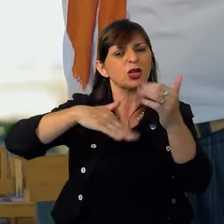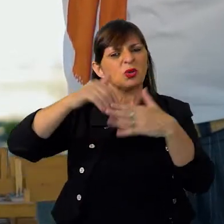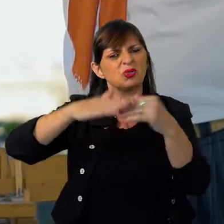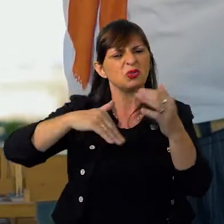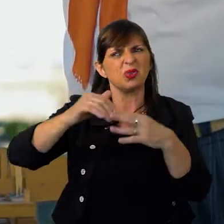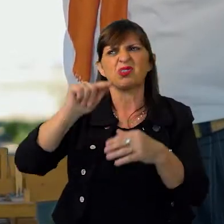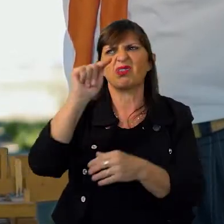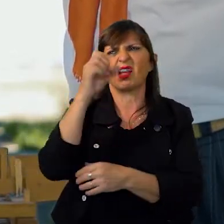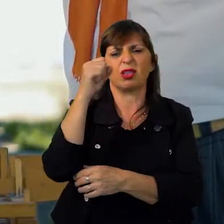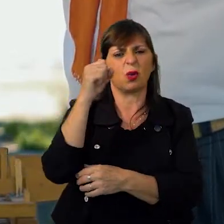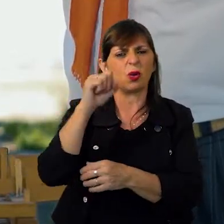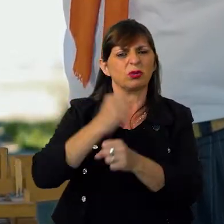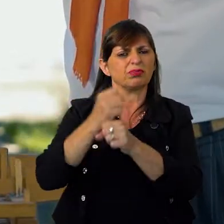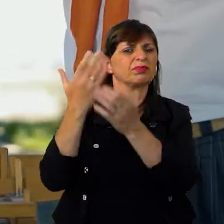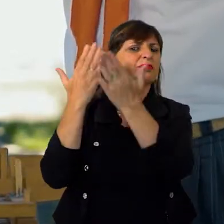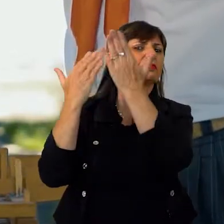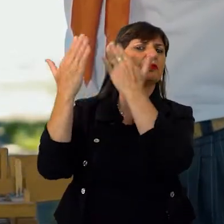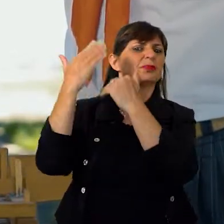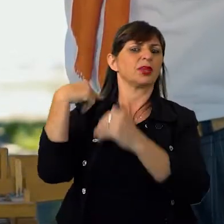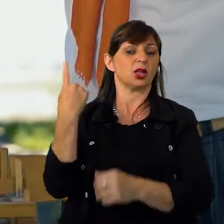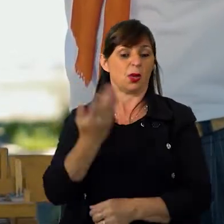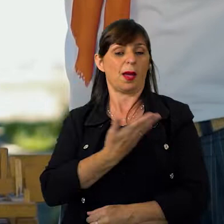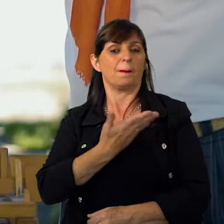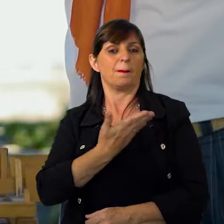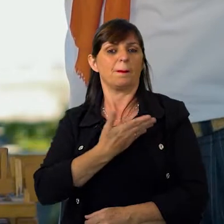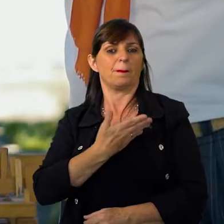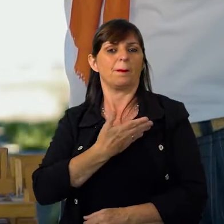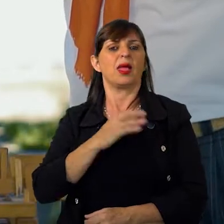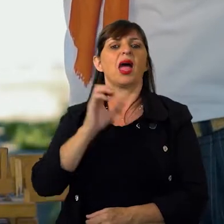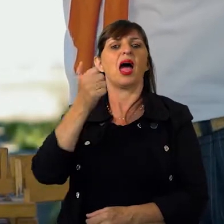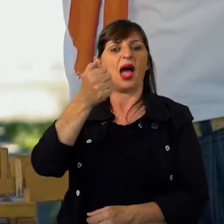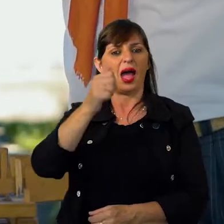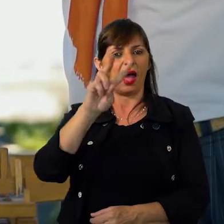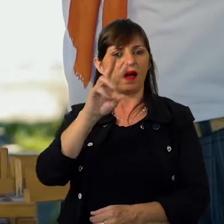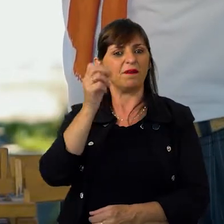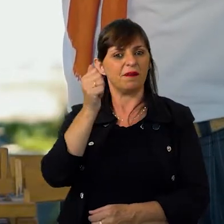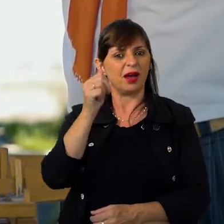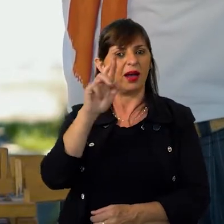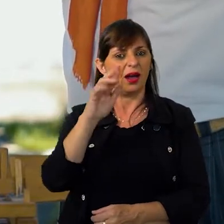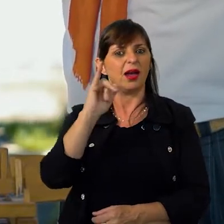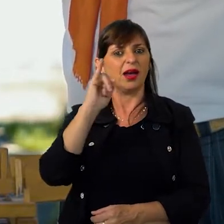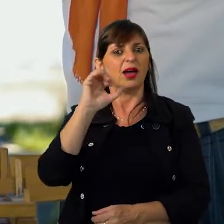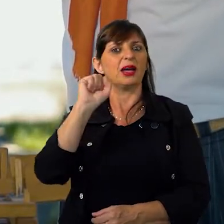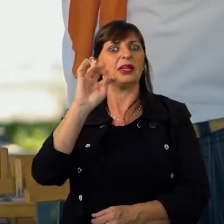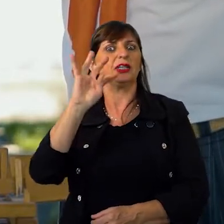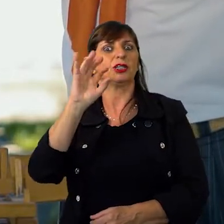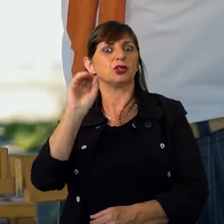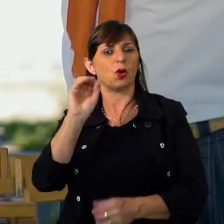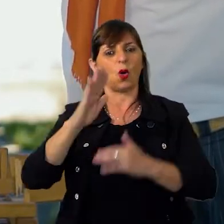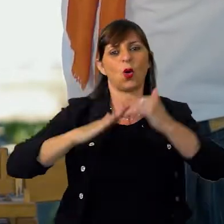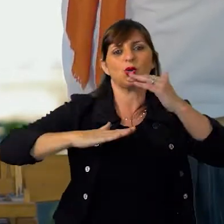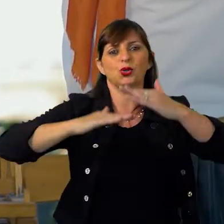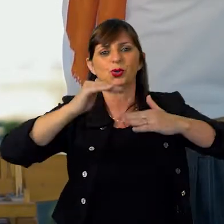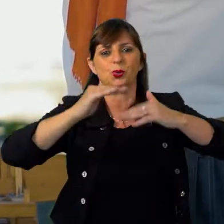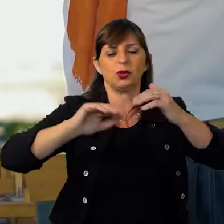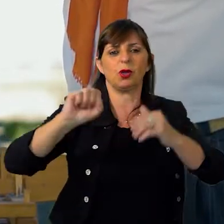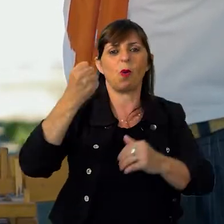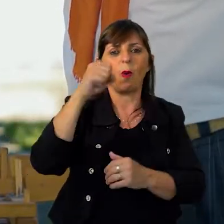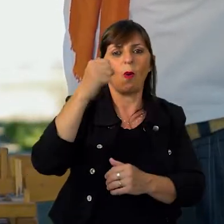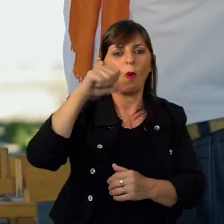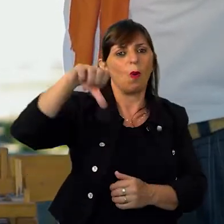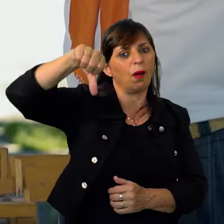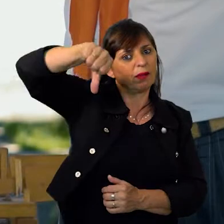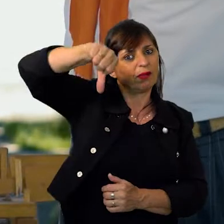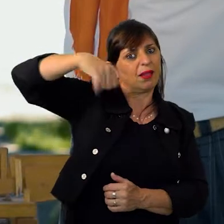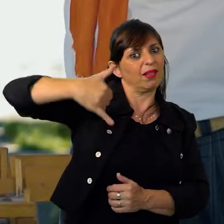por um bagunceiro que mora aqui no lá em grande amigo seu avaristo Lemes de Oliveira 89 anos e que